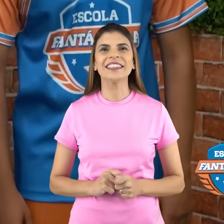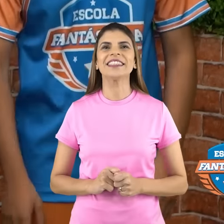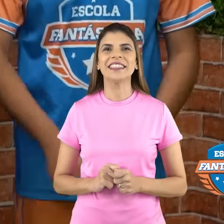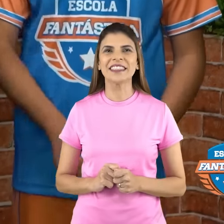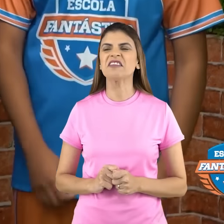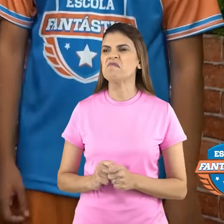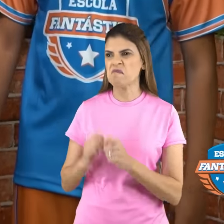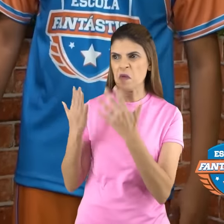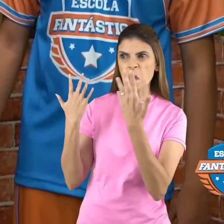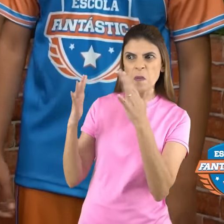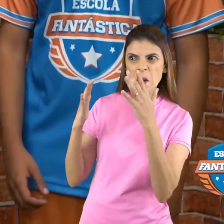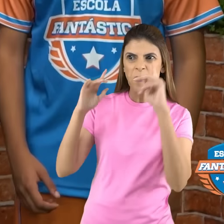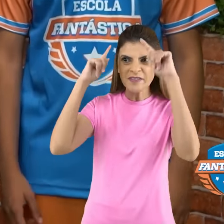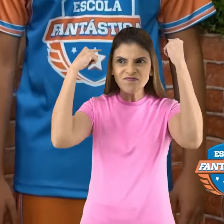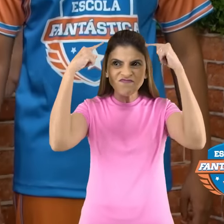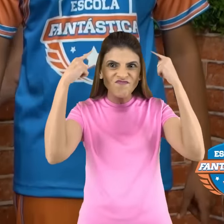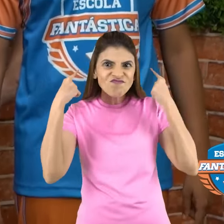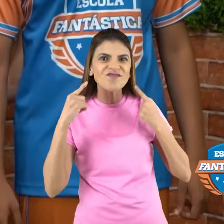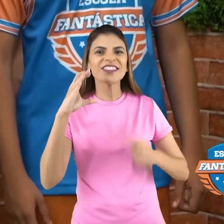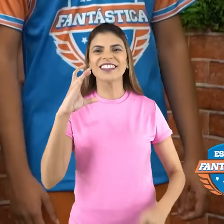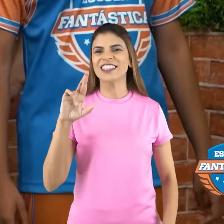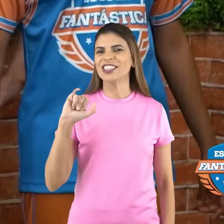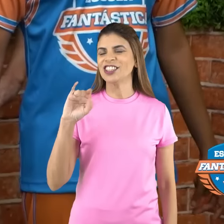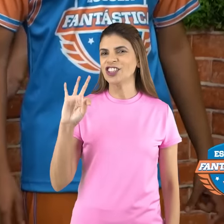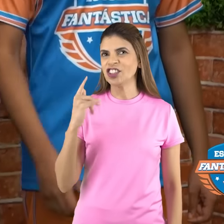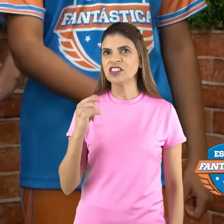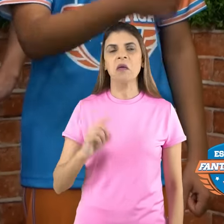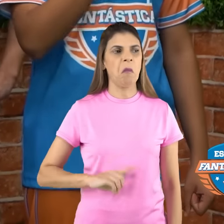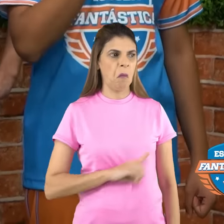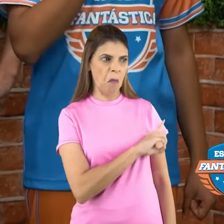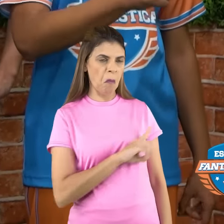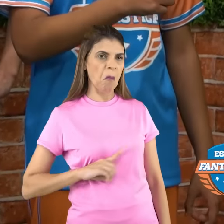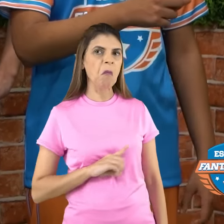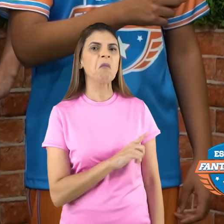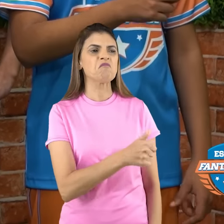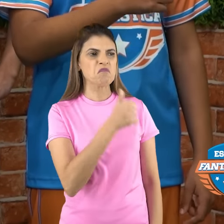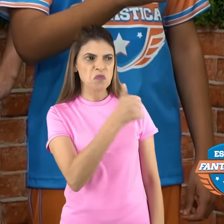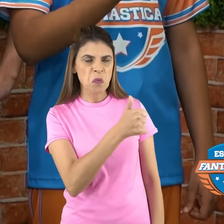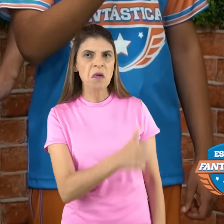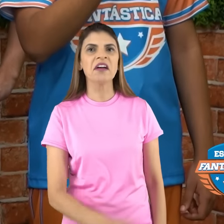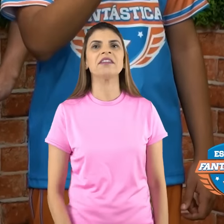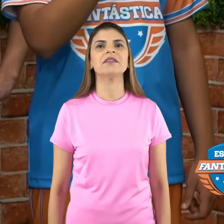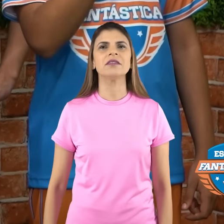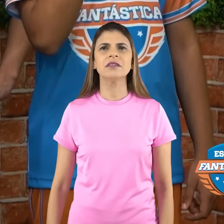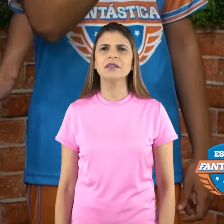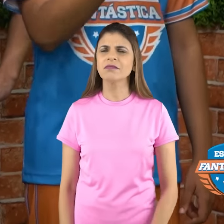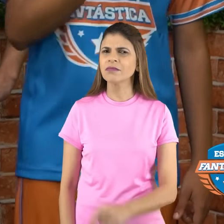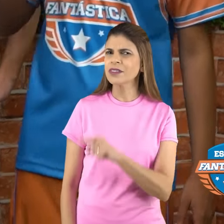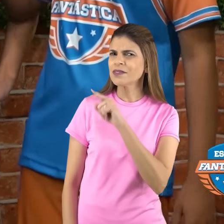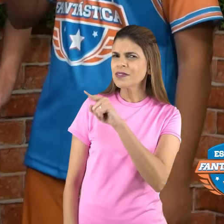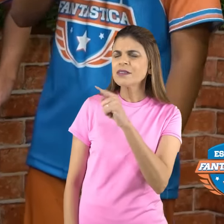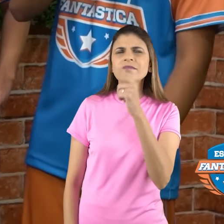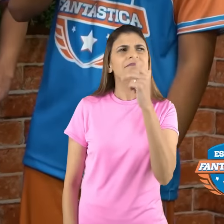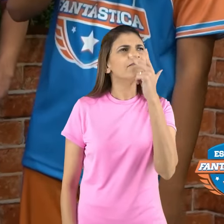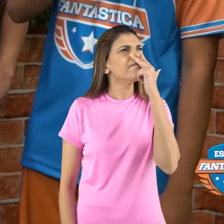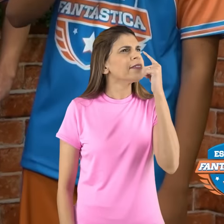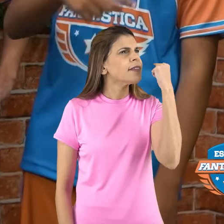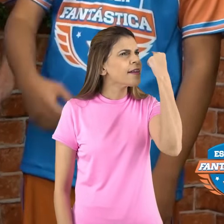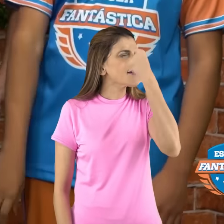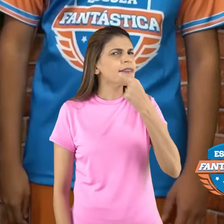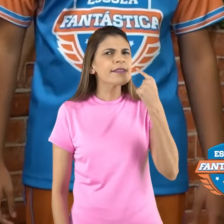Você mandou muito bem, Cristina. Arrasou demais. É verdade, você mandou muito bem. Mas você me lembra alguém,